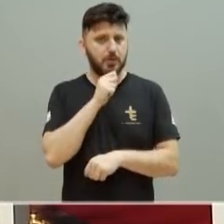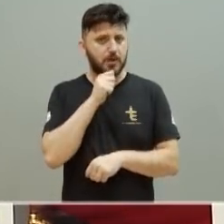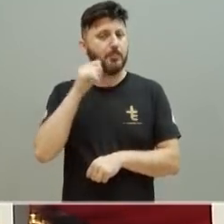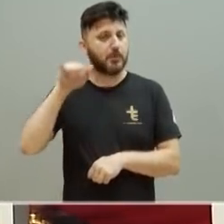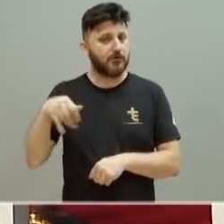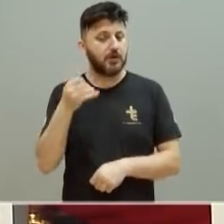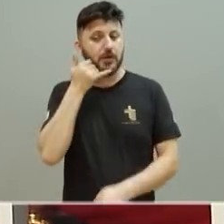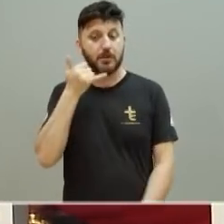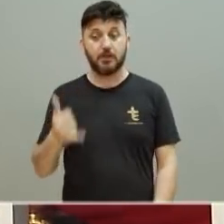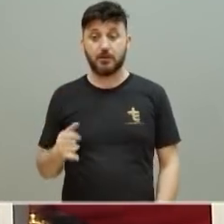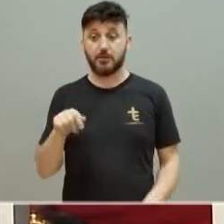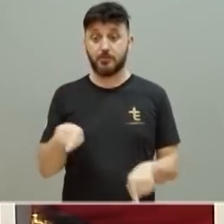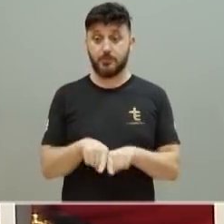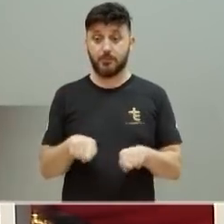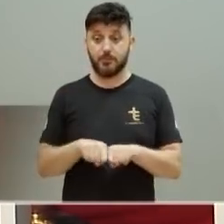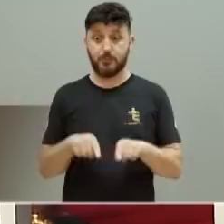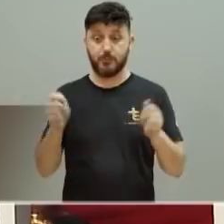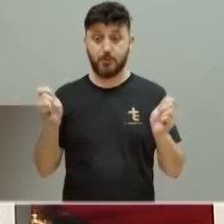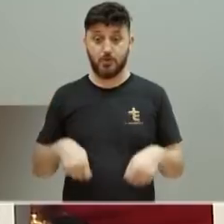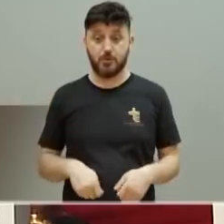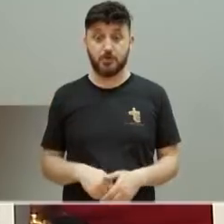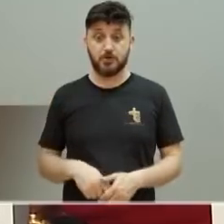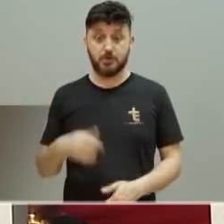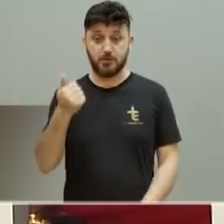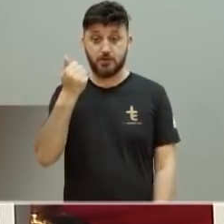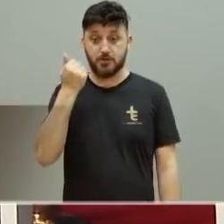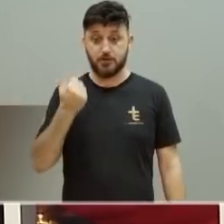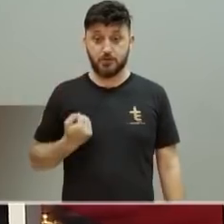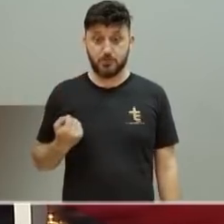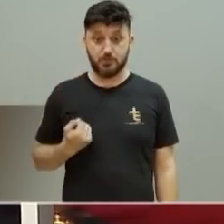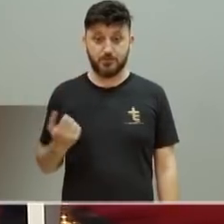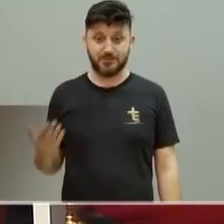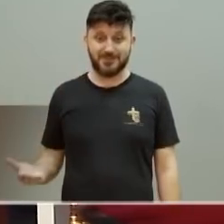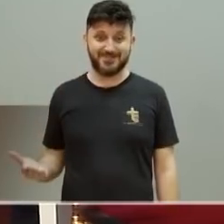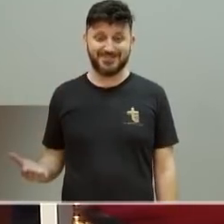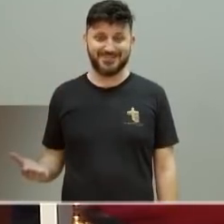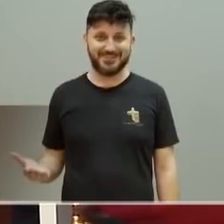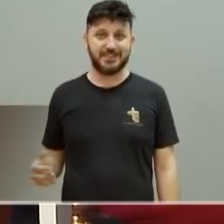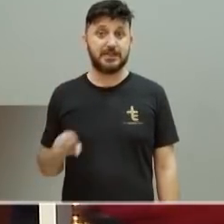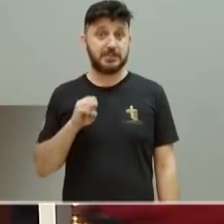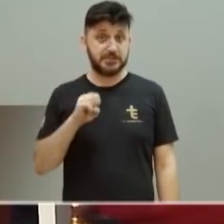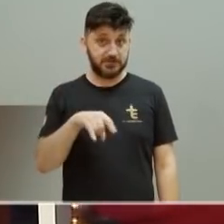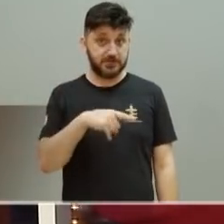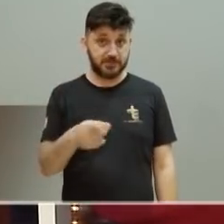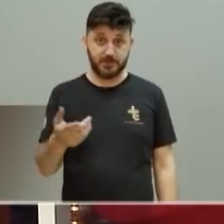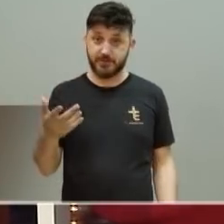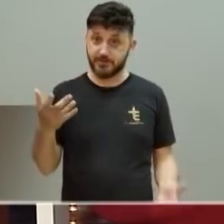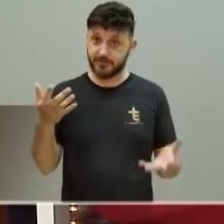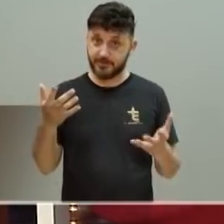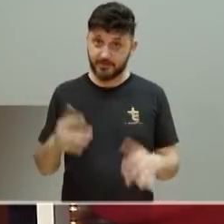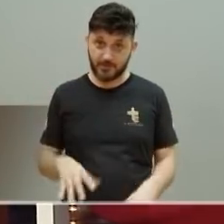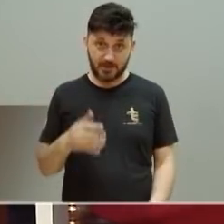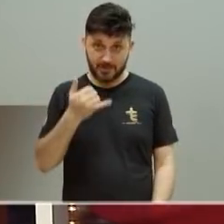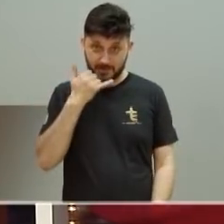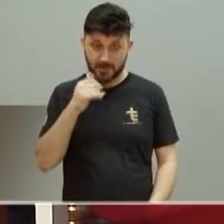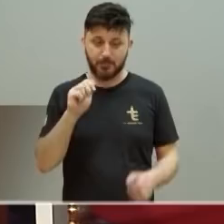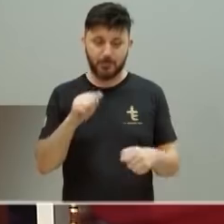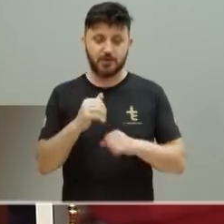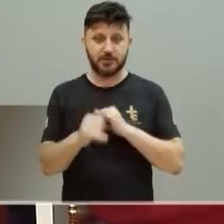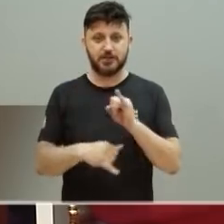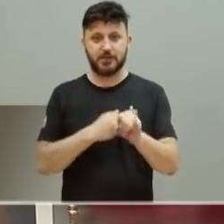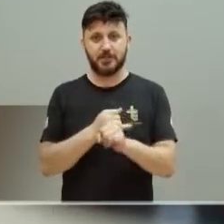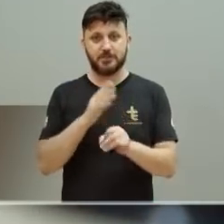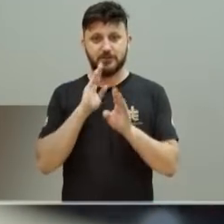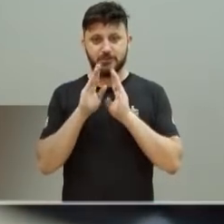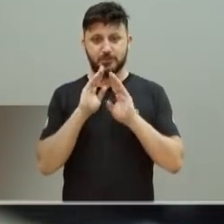oração. Liga aqui para nós, liga aqui para a nossa casa. Tem um pessoal cheio de Deus no coração que vai te atender, vai